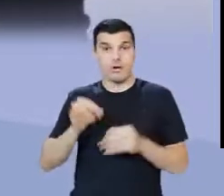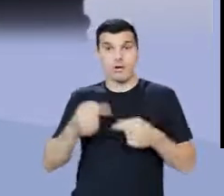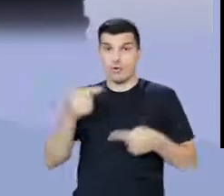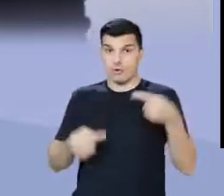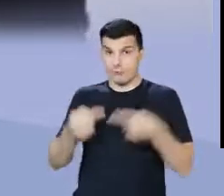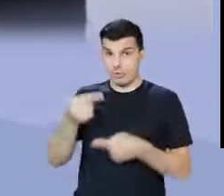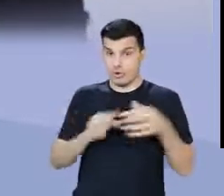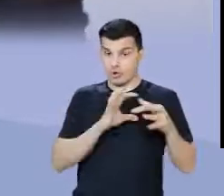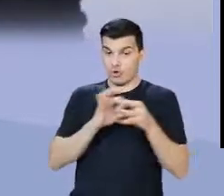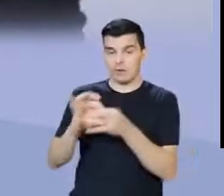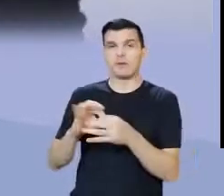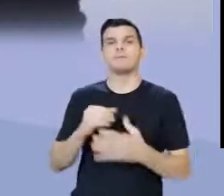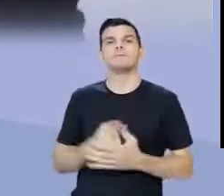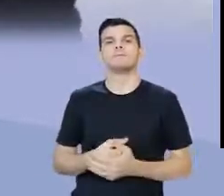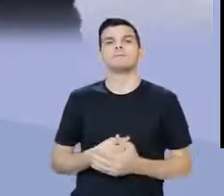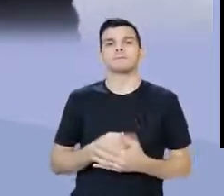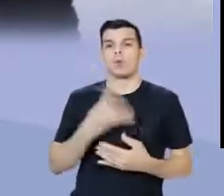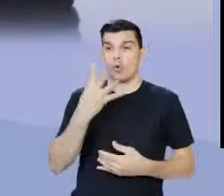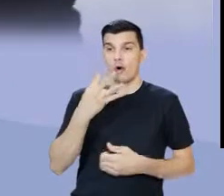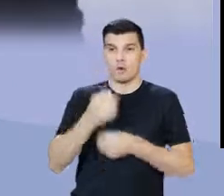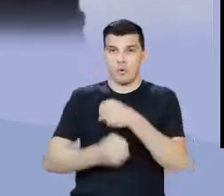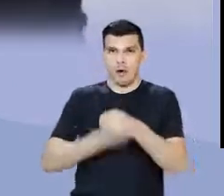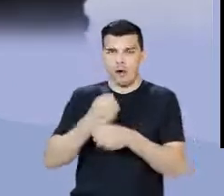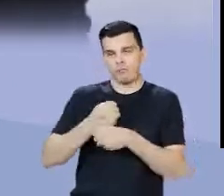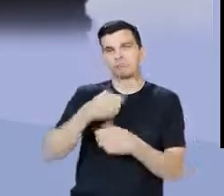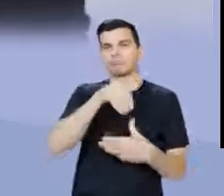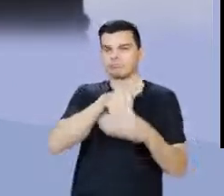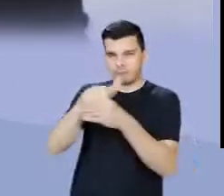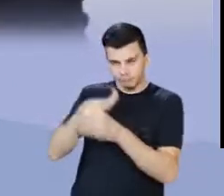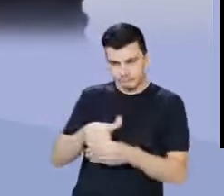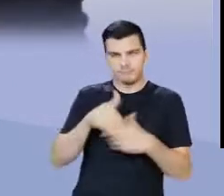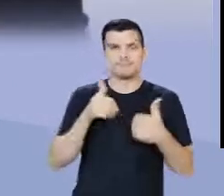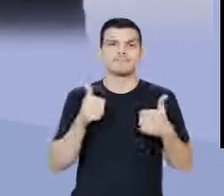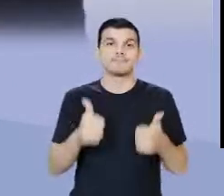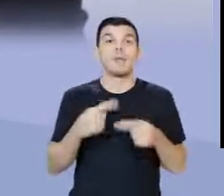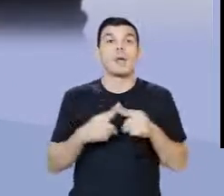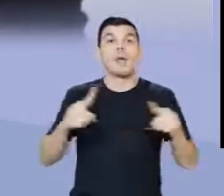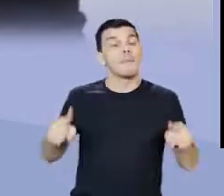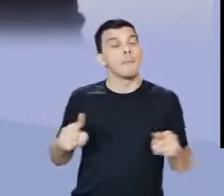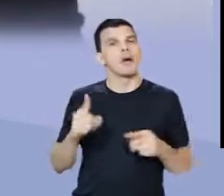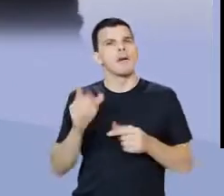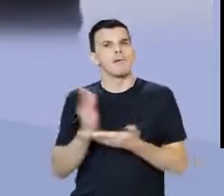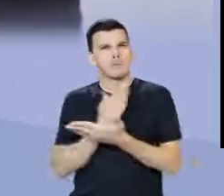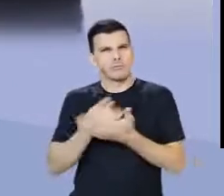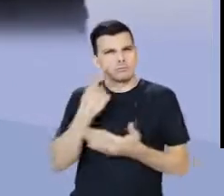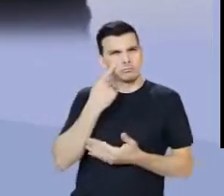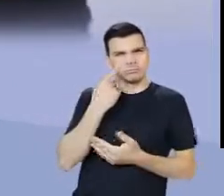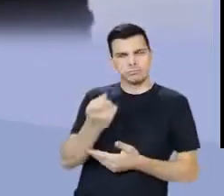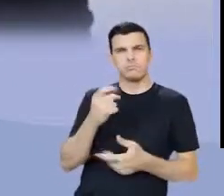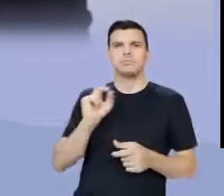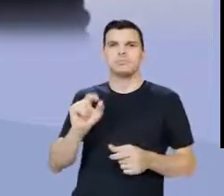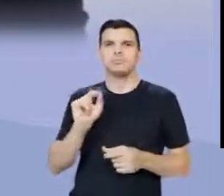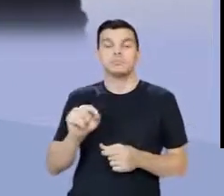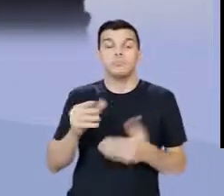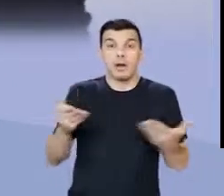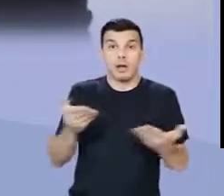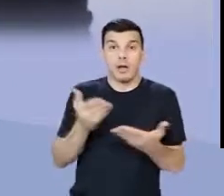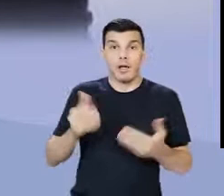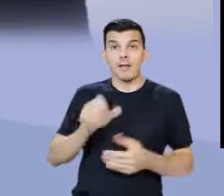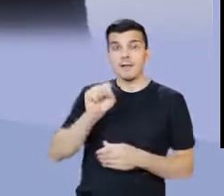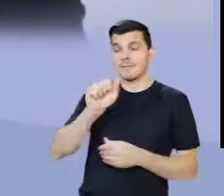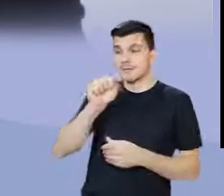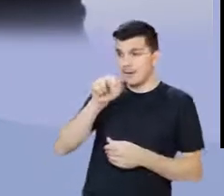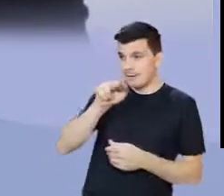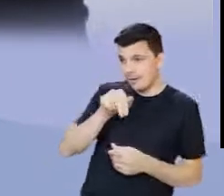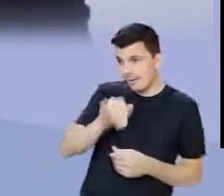casa do ponto de vista político, 4 anos de eleições e tudo mais. Beleza, mas algo que chama atenção é que será